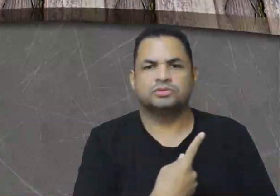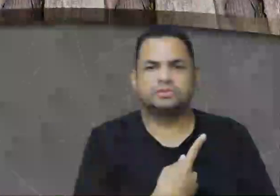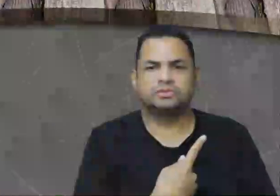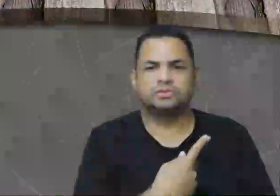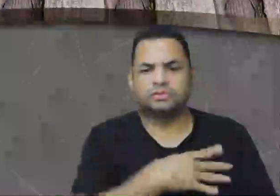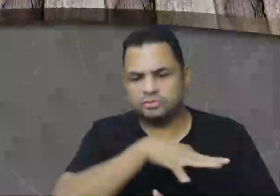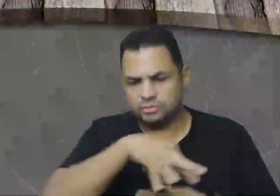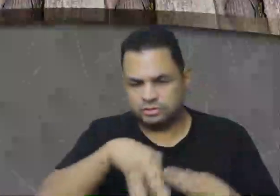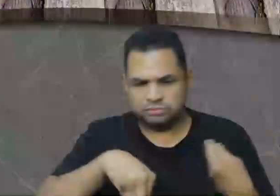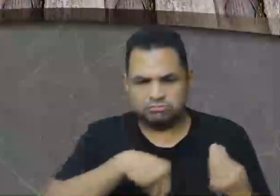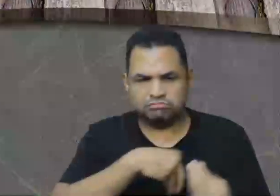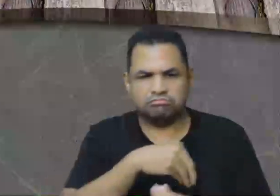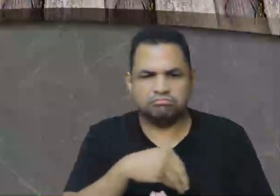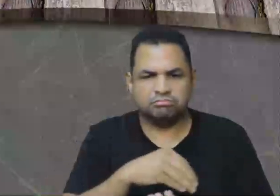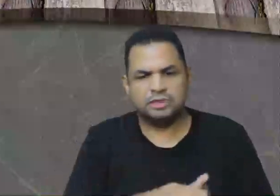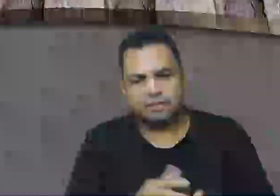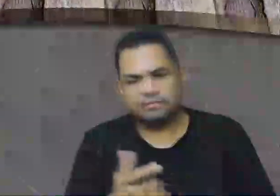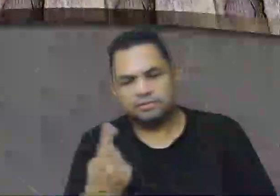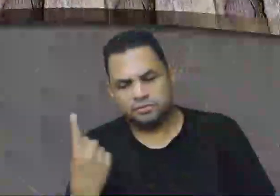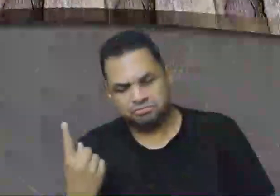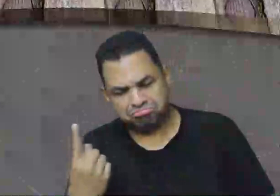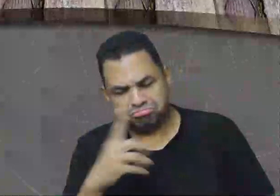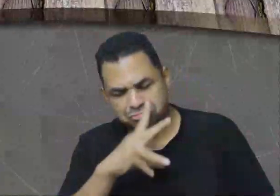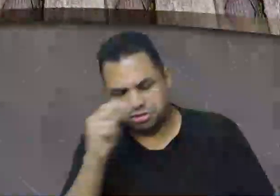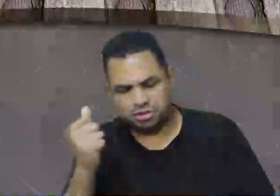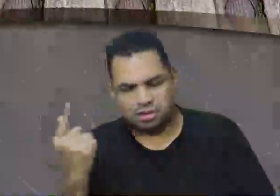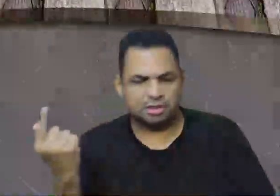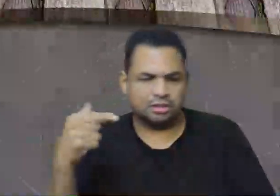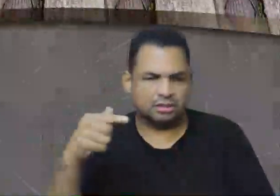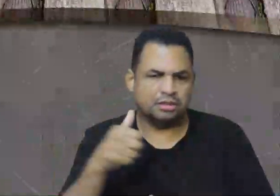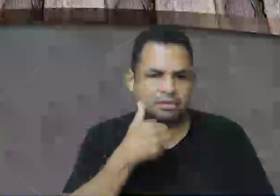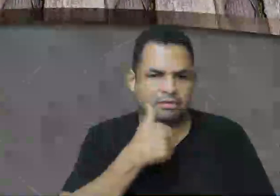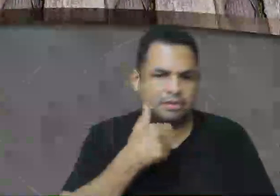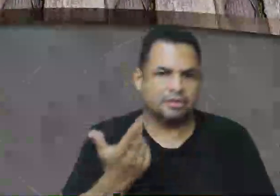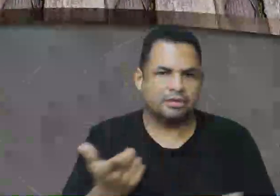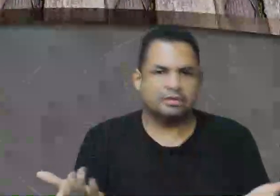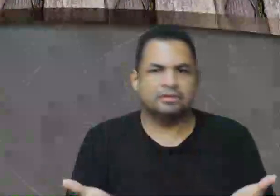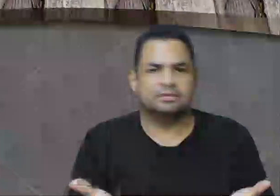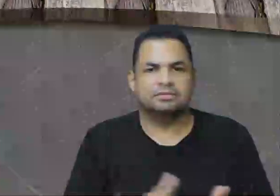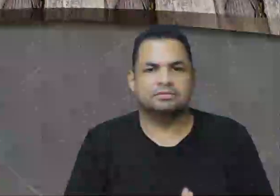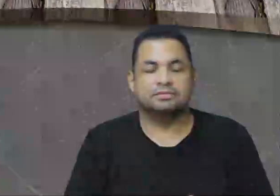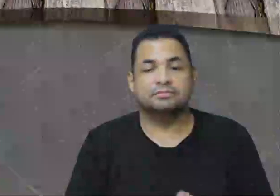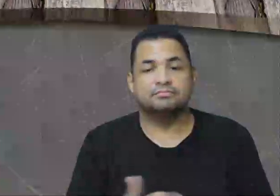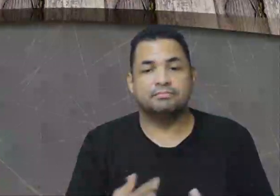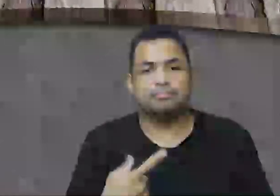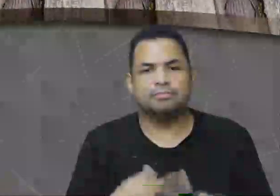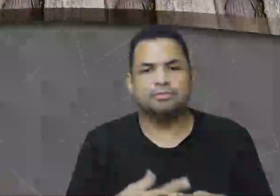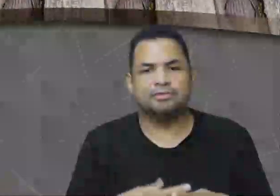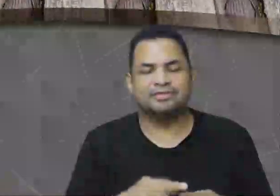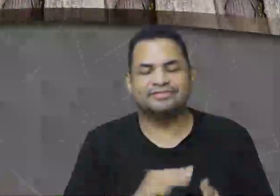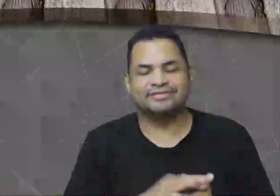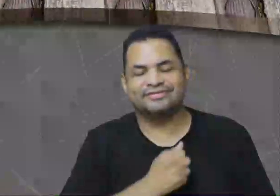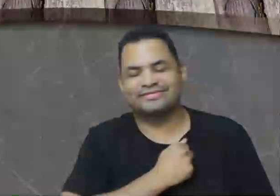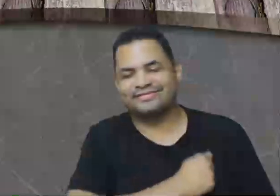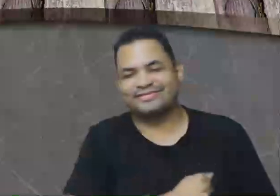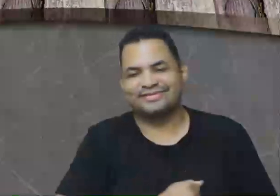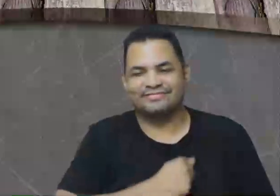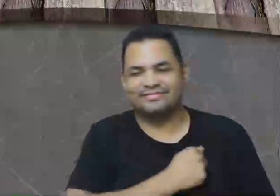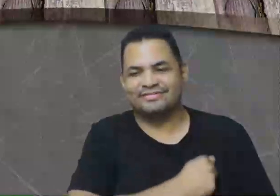essas misturas, né? Um pouco ela vem, outro eu venho, tá bom? Para estar aqui com vocês, até porque a gente fica com muita saudade, né? E passar